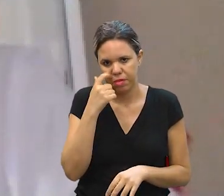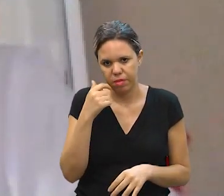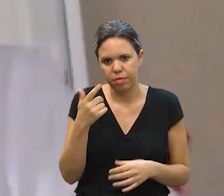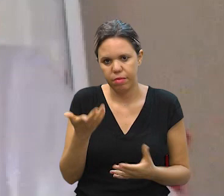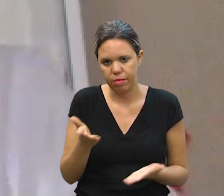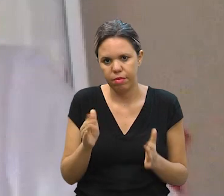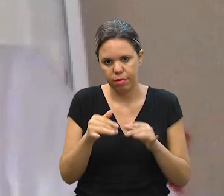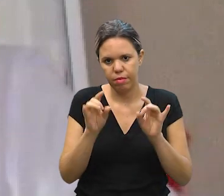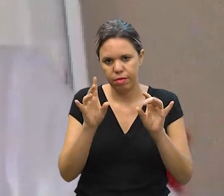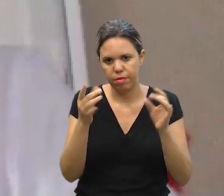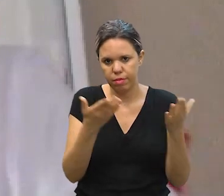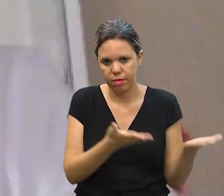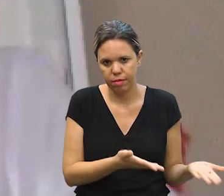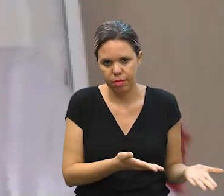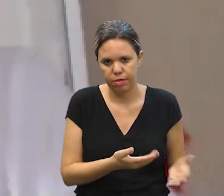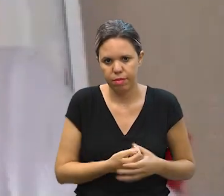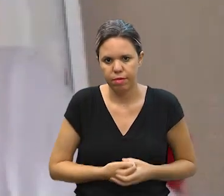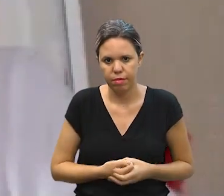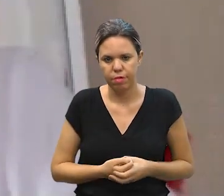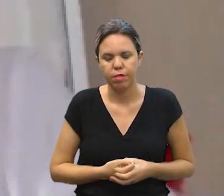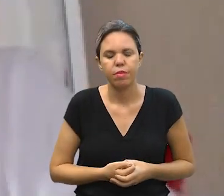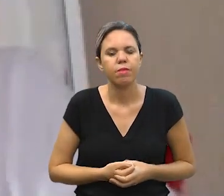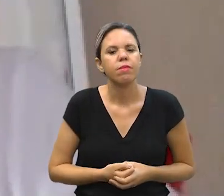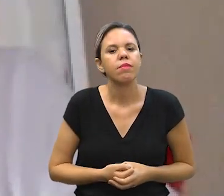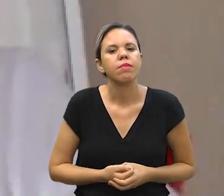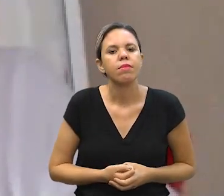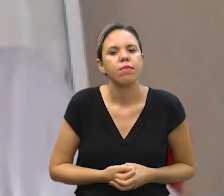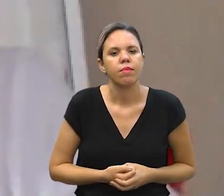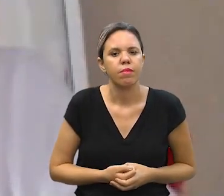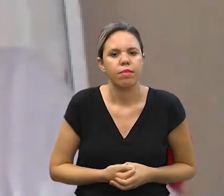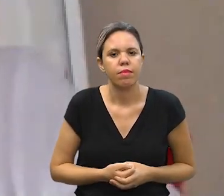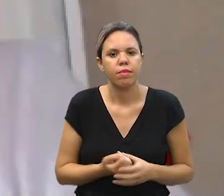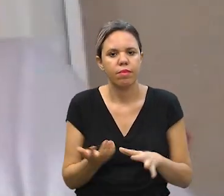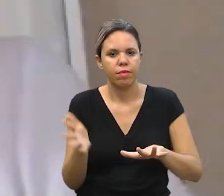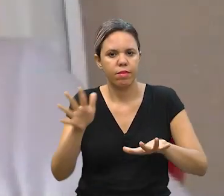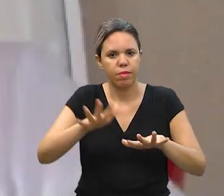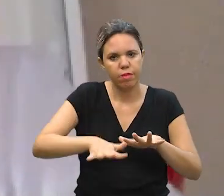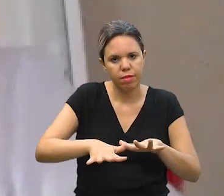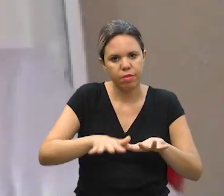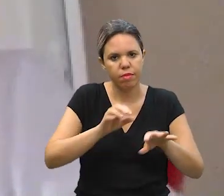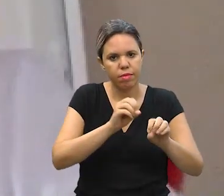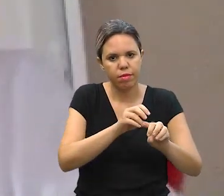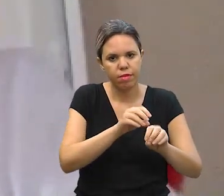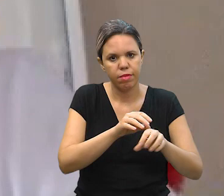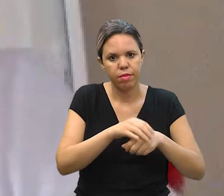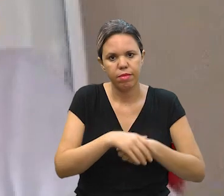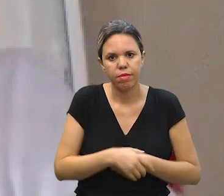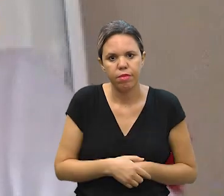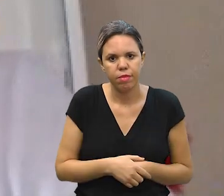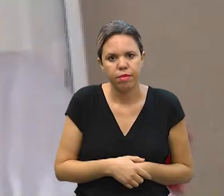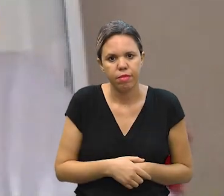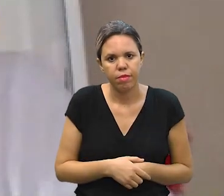em especial, é sobre inclusão e educação,